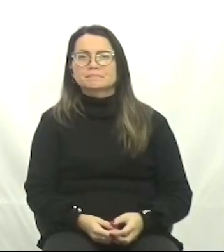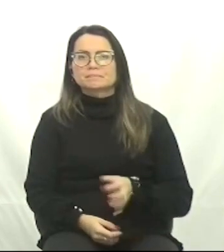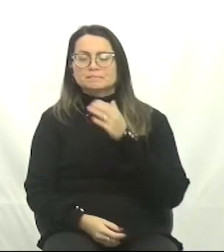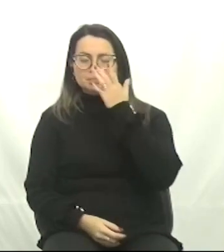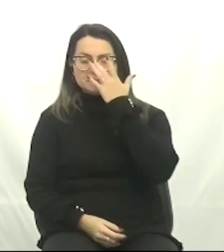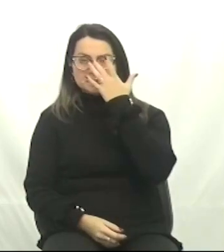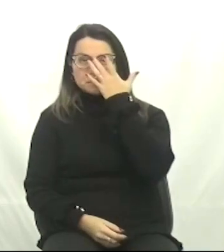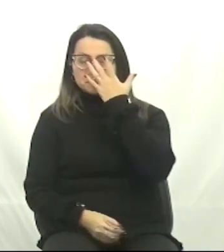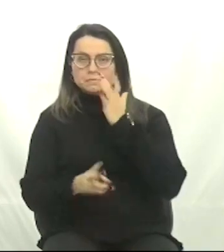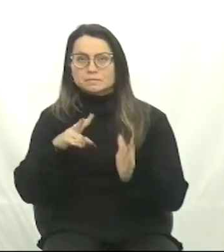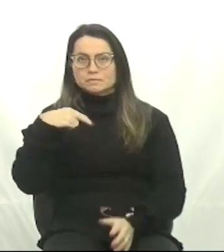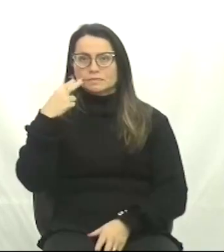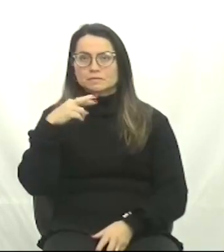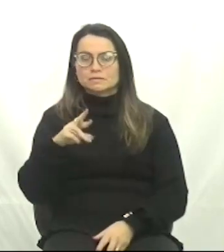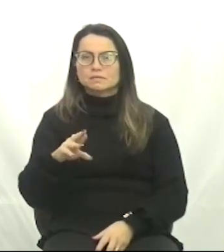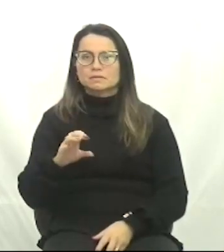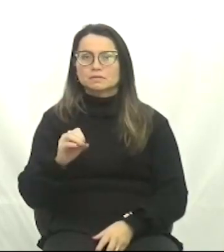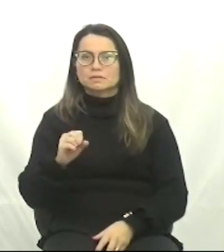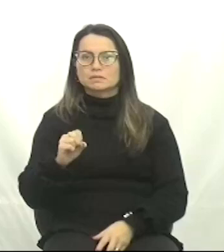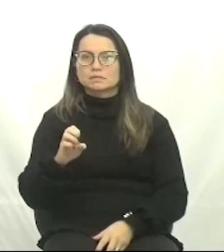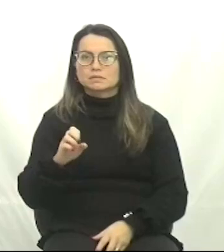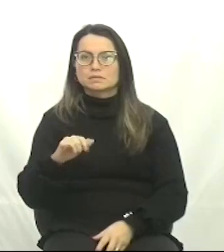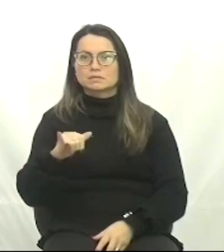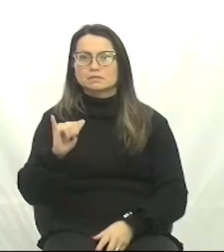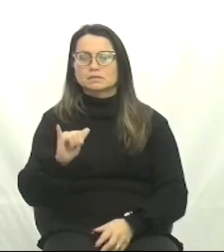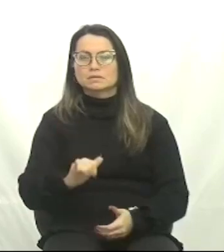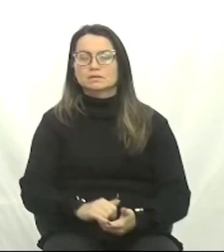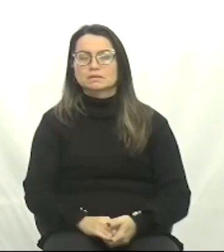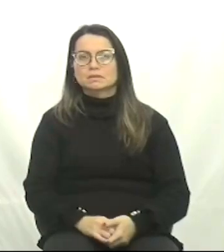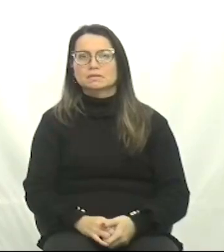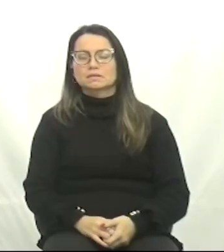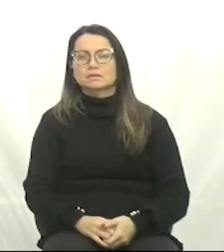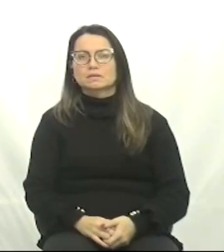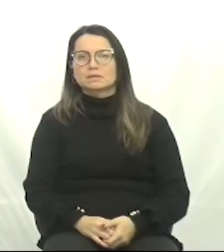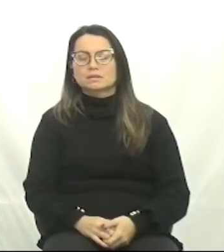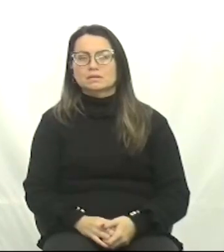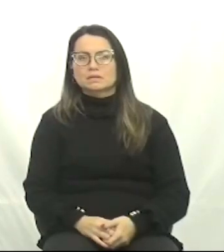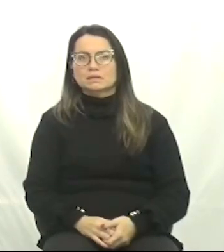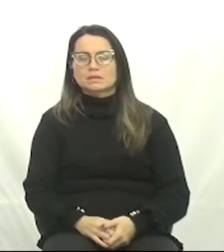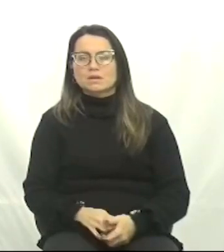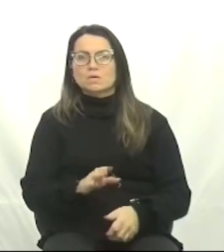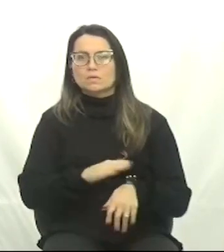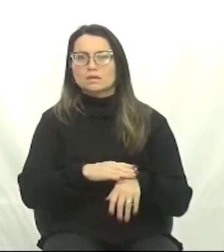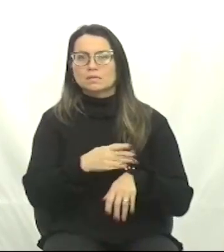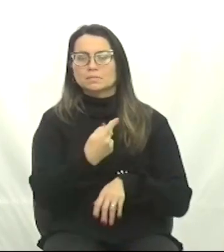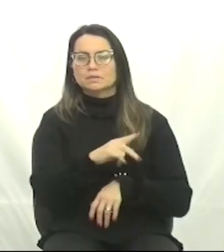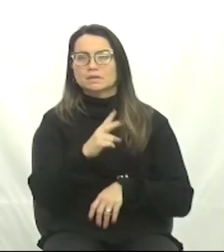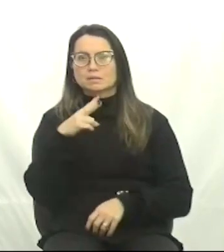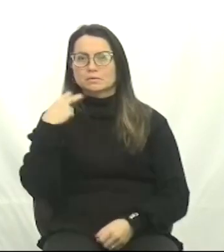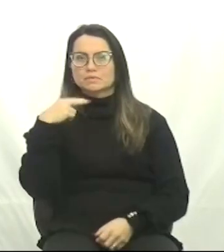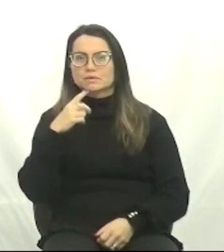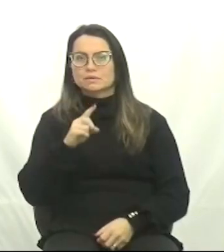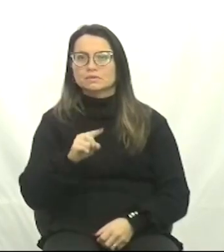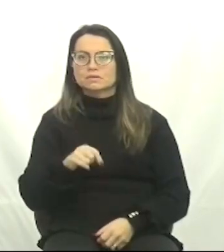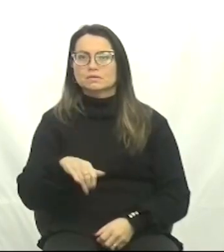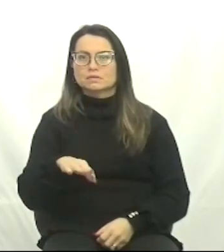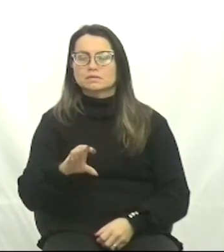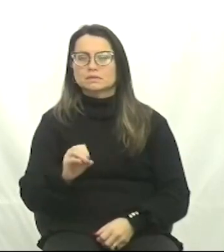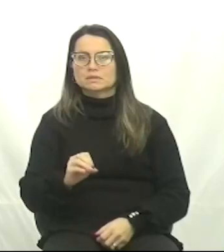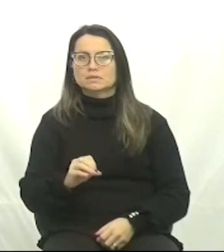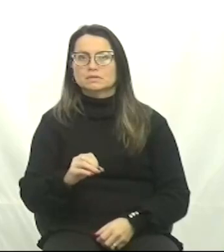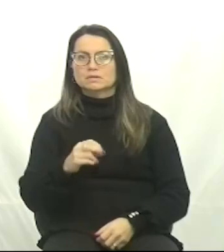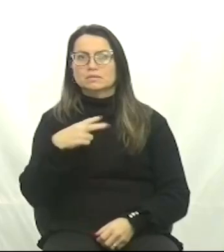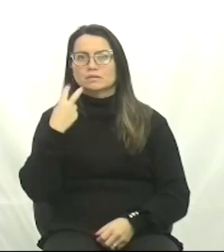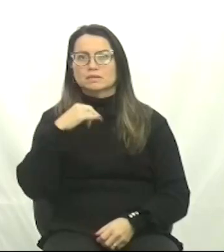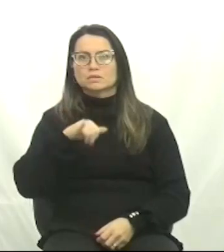vereadora Roseli Maria de Luca Pizzolo. Com o tempo para o vereador Zairo. Passa o seu tempo para o vereador Zairo. Com a palavra, vereador Juarez